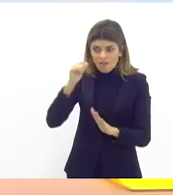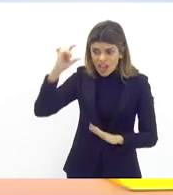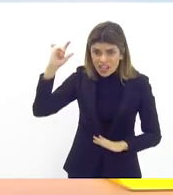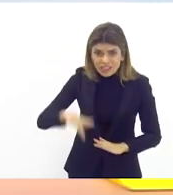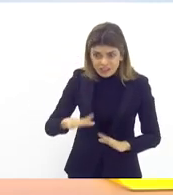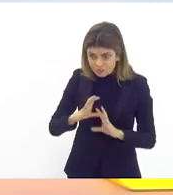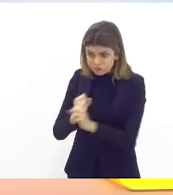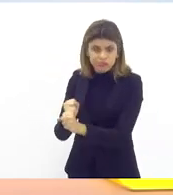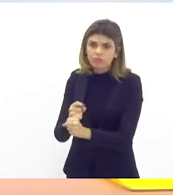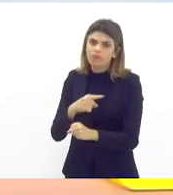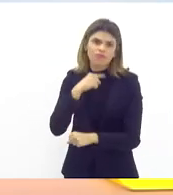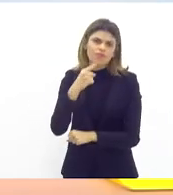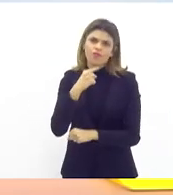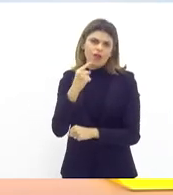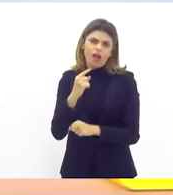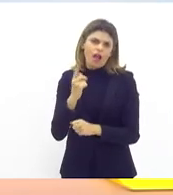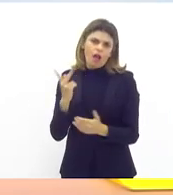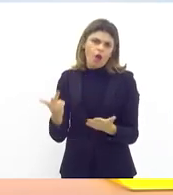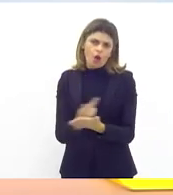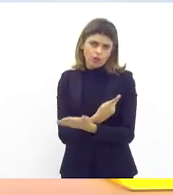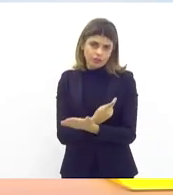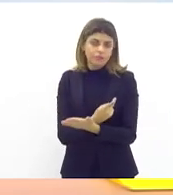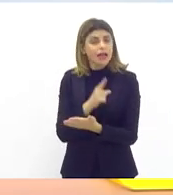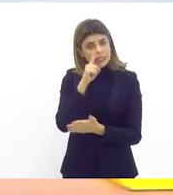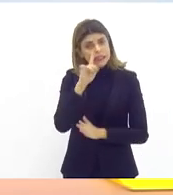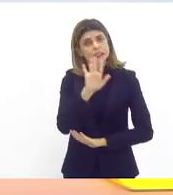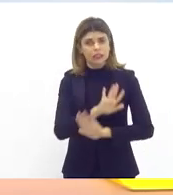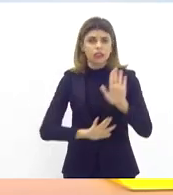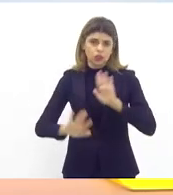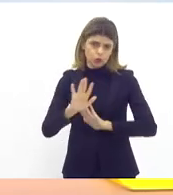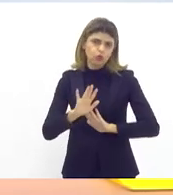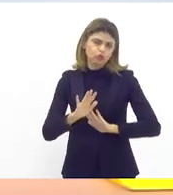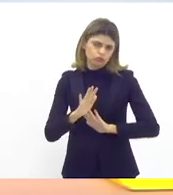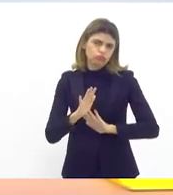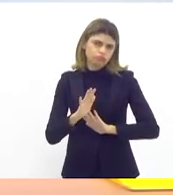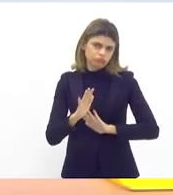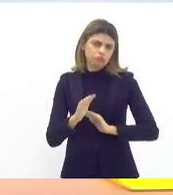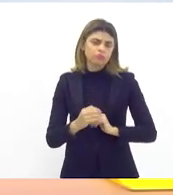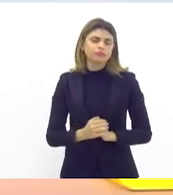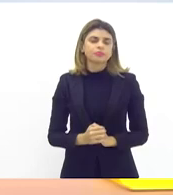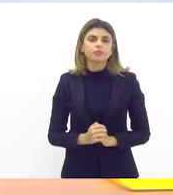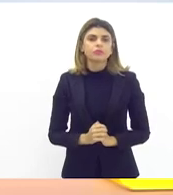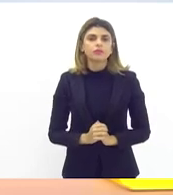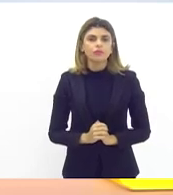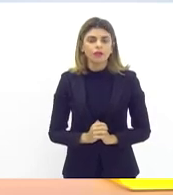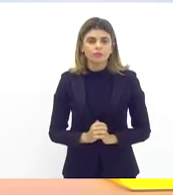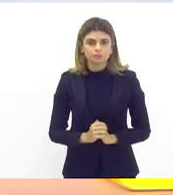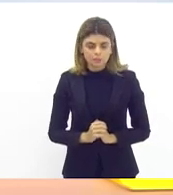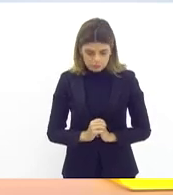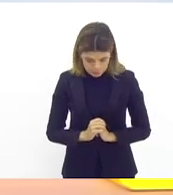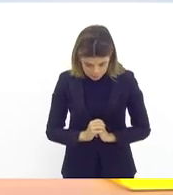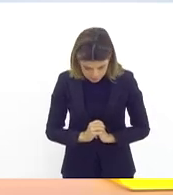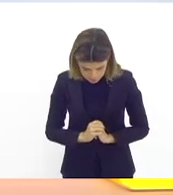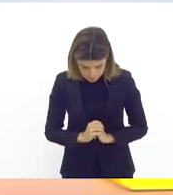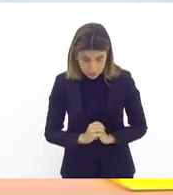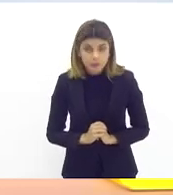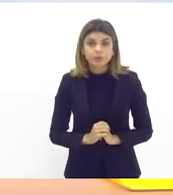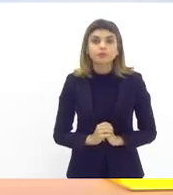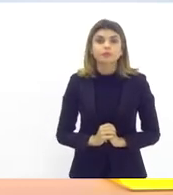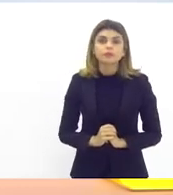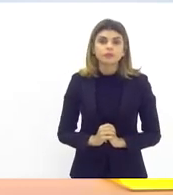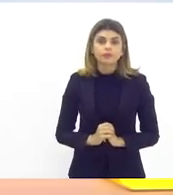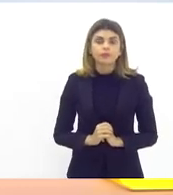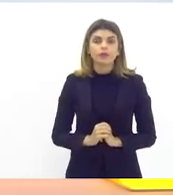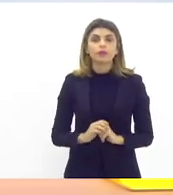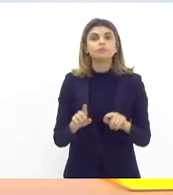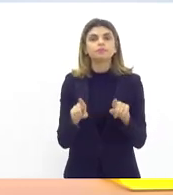acontecer. Ou não vai acontecer, não, mas o risco de que não aconteça é muito grande. Bom, um ponto a mais que